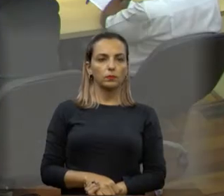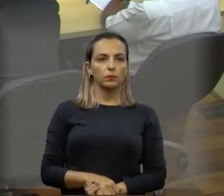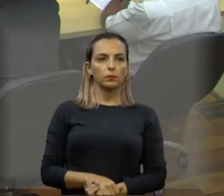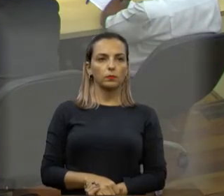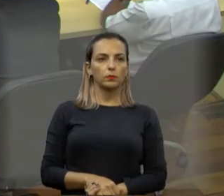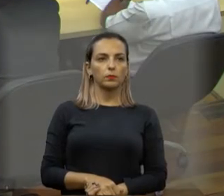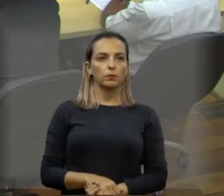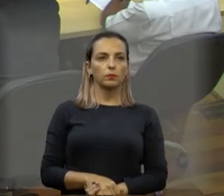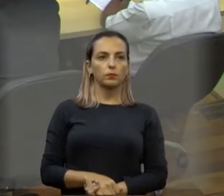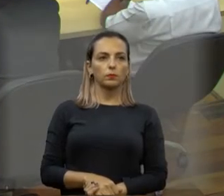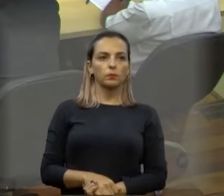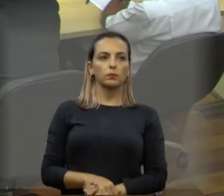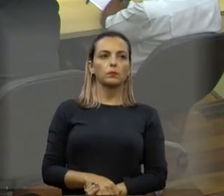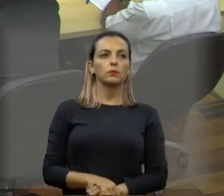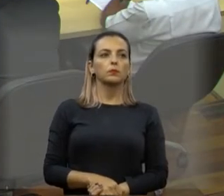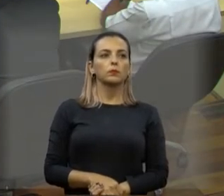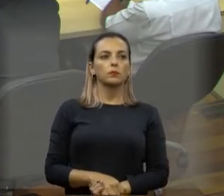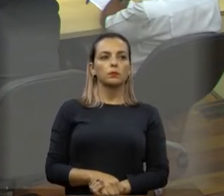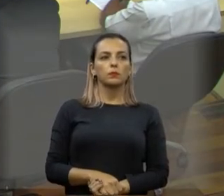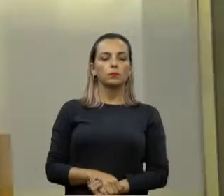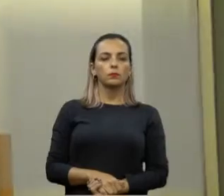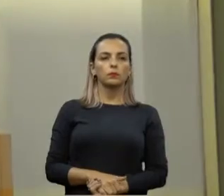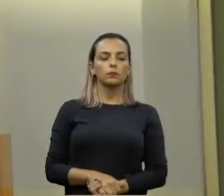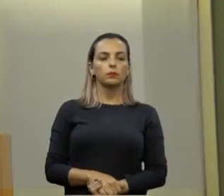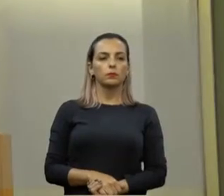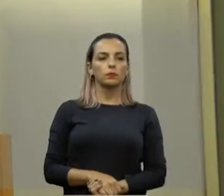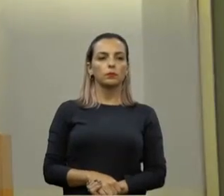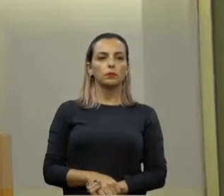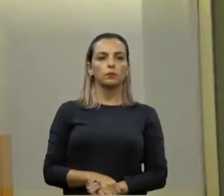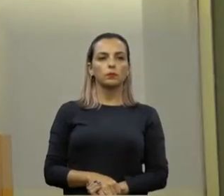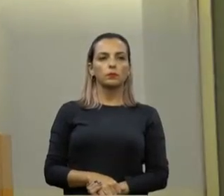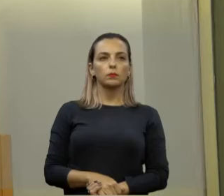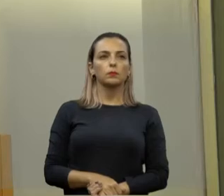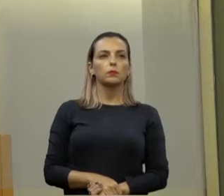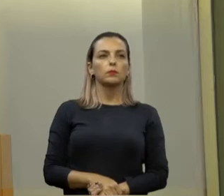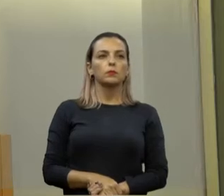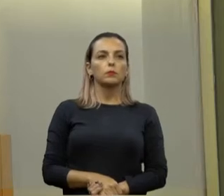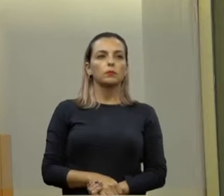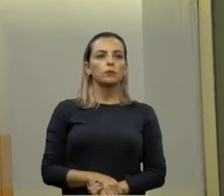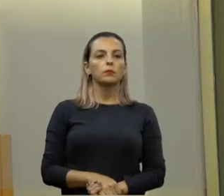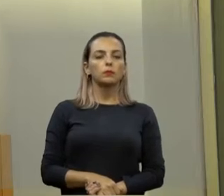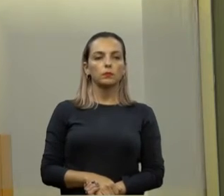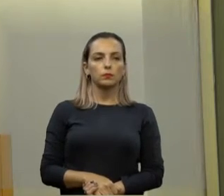E aí E aí